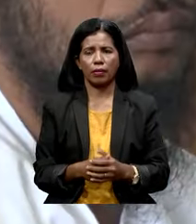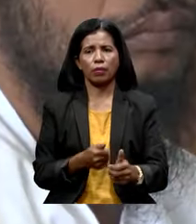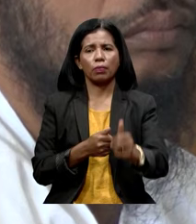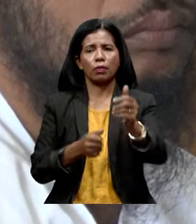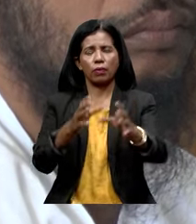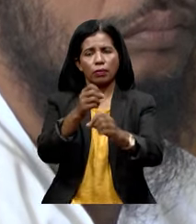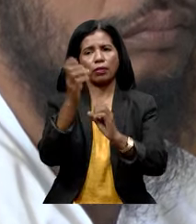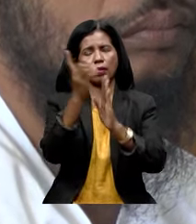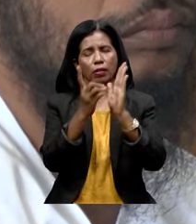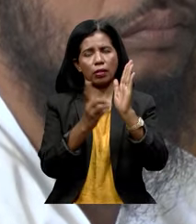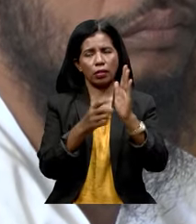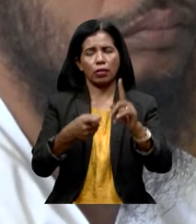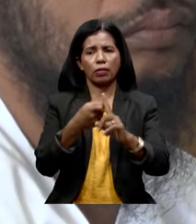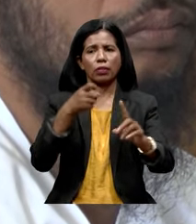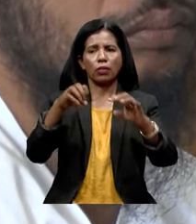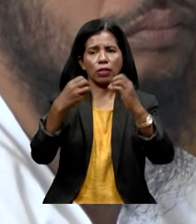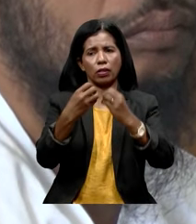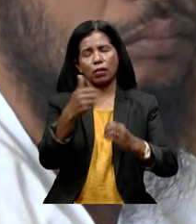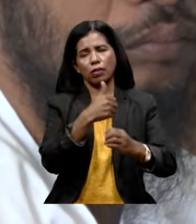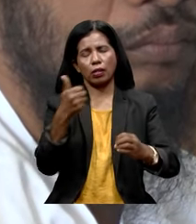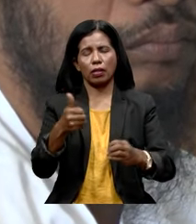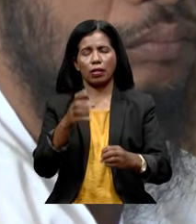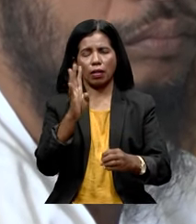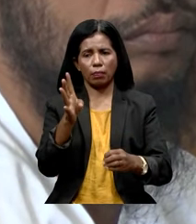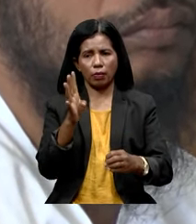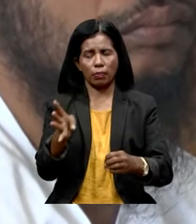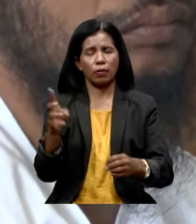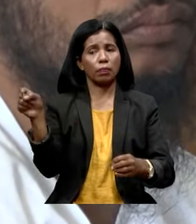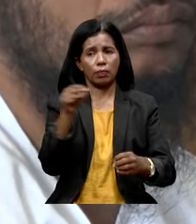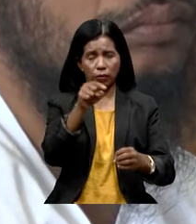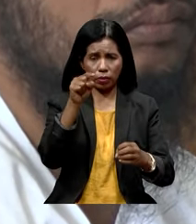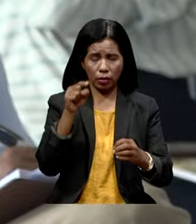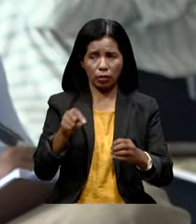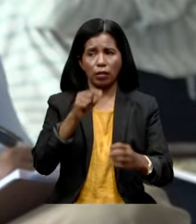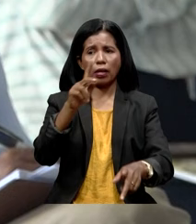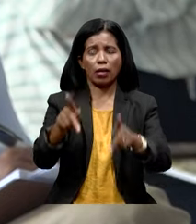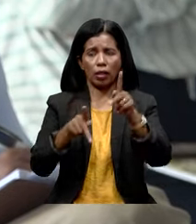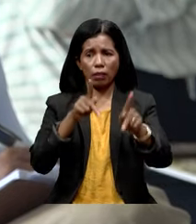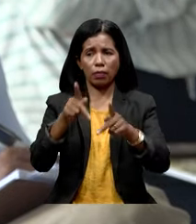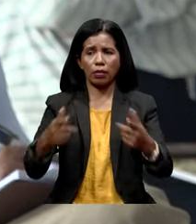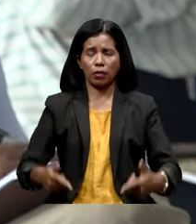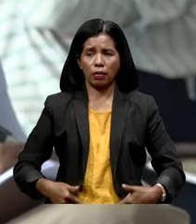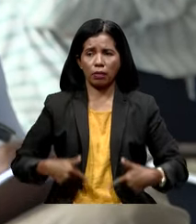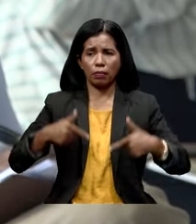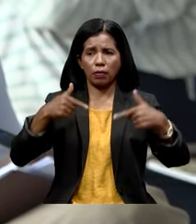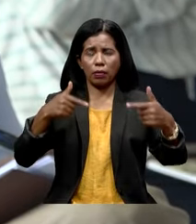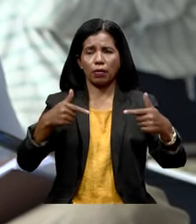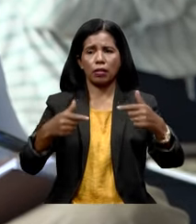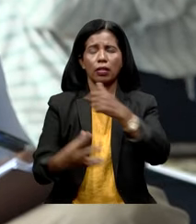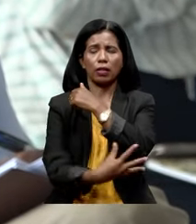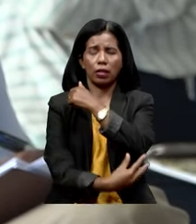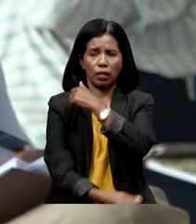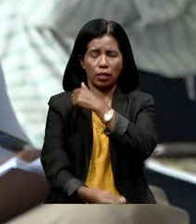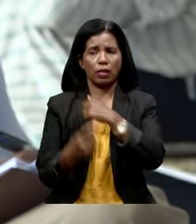levantamento que sai o seu organização balo 40 e tal por cento população sem mores e a linha pobreza em Ocos.